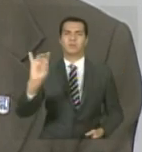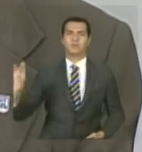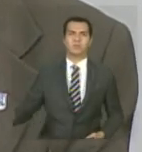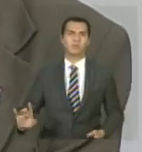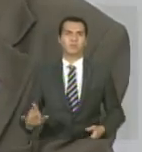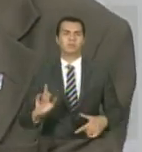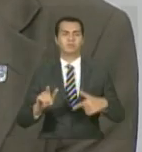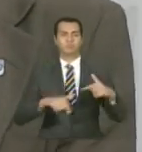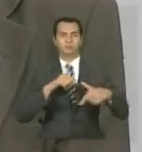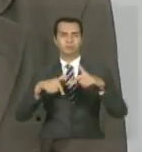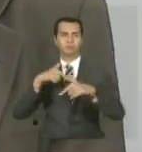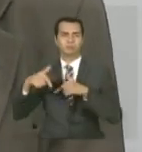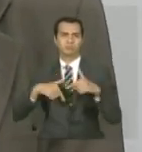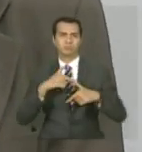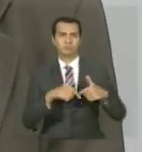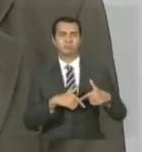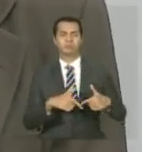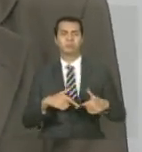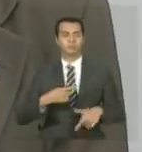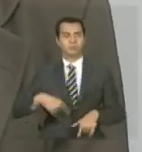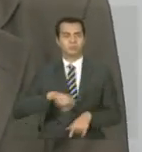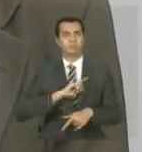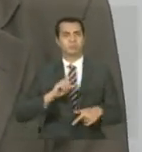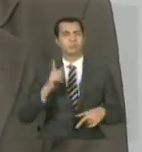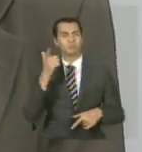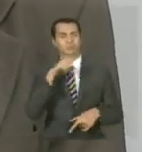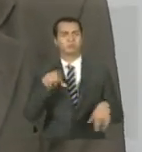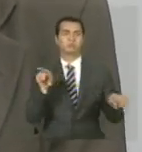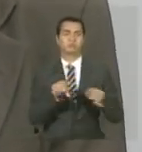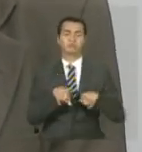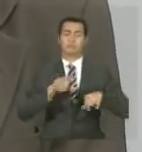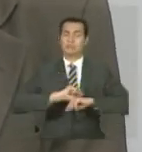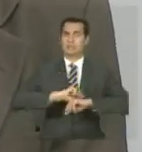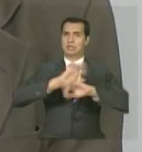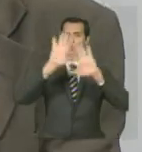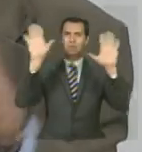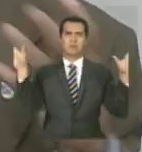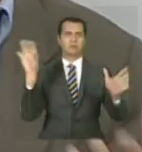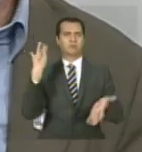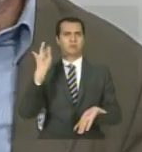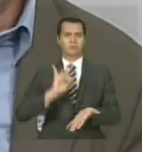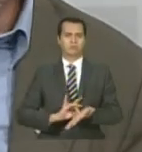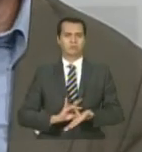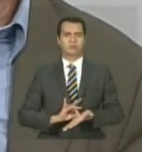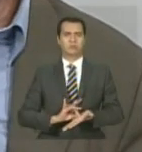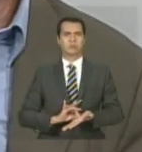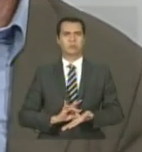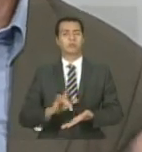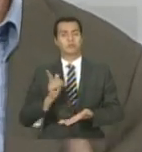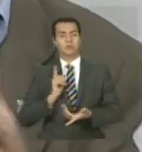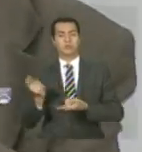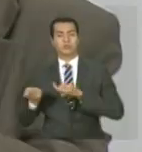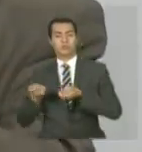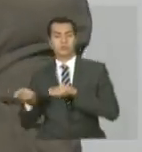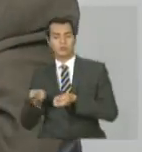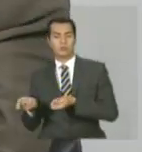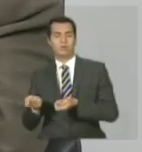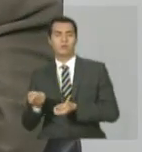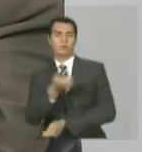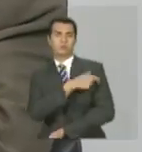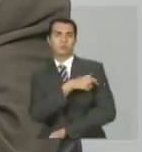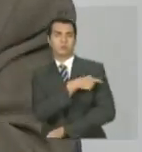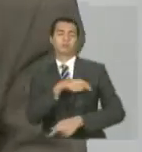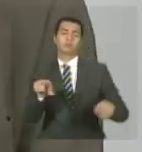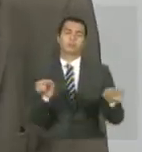etc., dando também um instrumento de transparência fantástico. Um instrumento de gestão, o gestor, e um instrumento